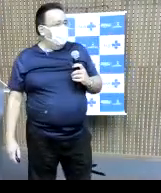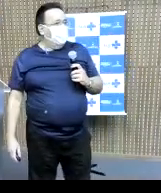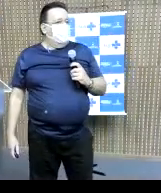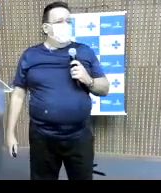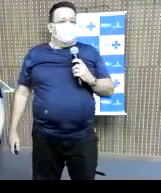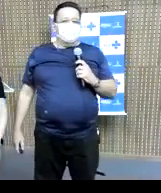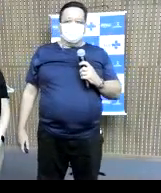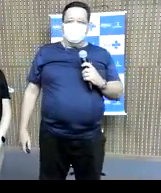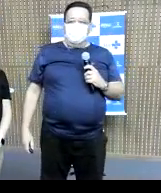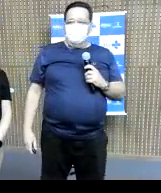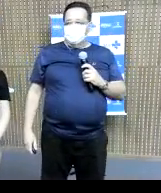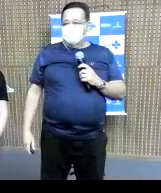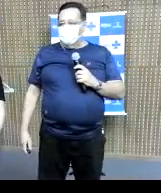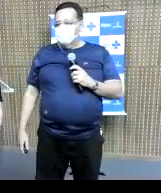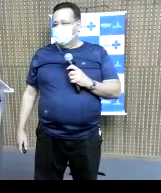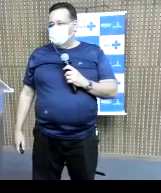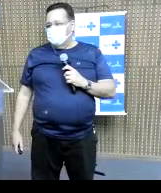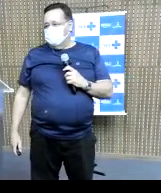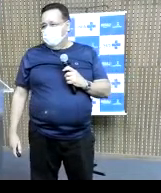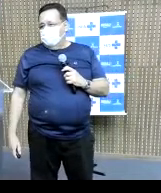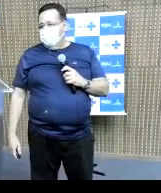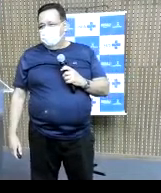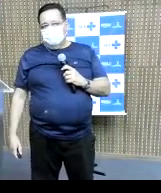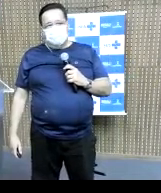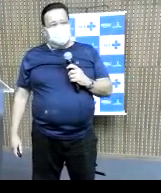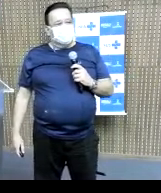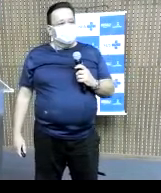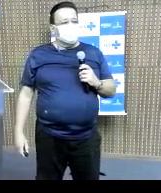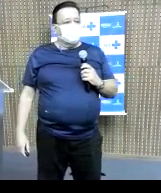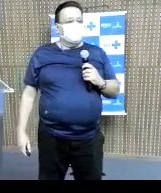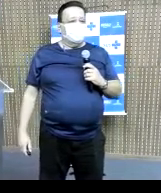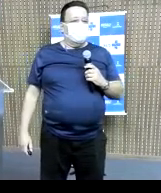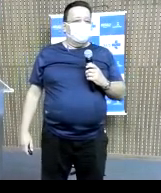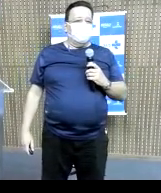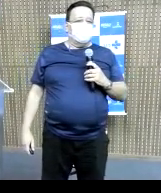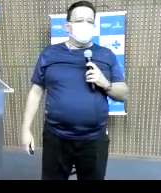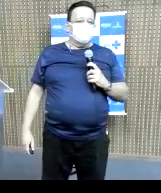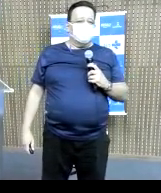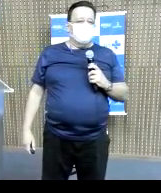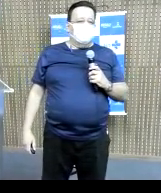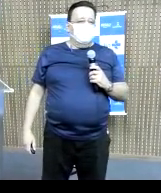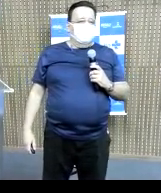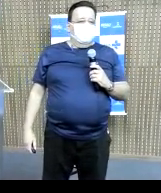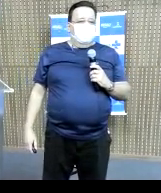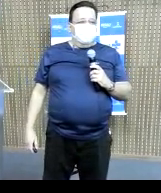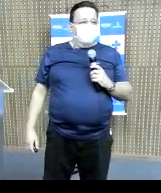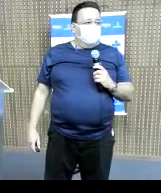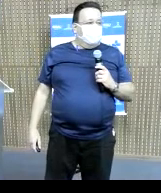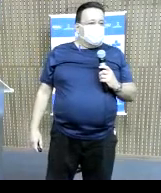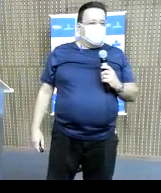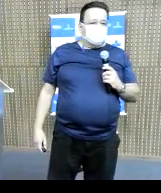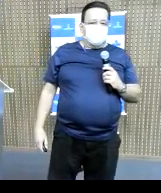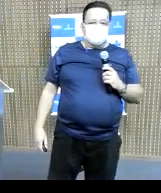Primeiramente, pedindo licença ao nosso Pai Celestial para que nos conduza, né, da melhor forma possível. Meu